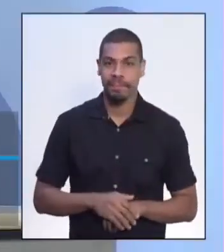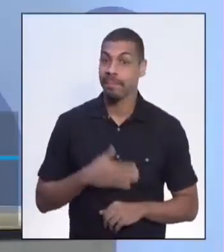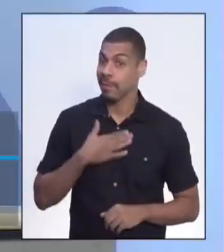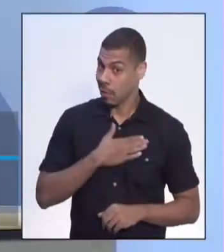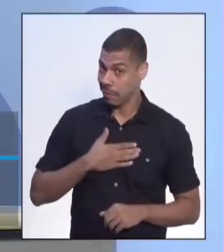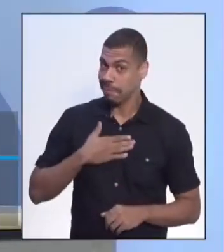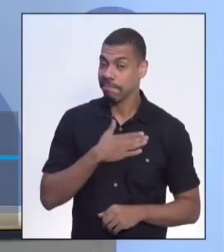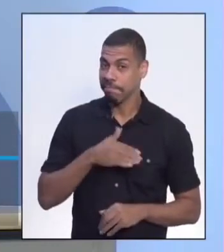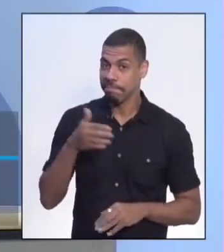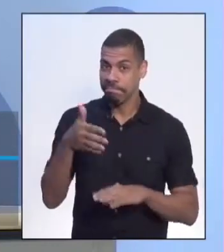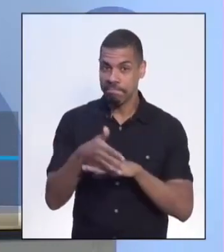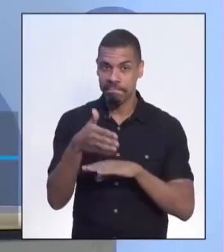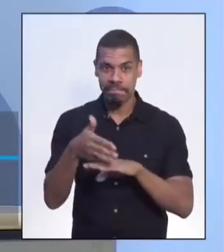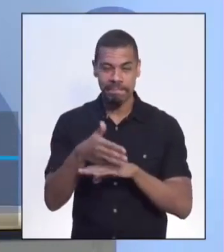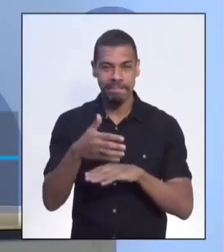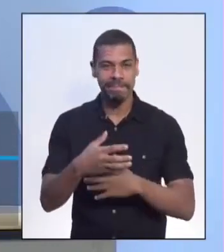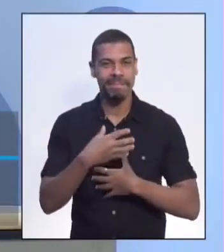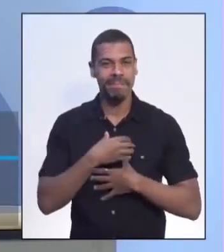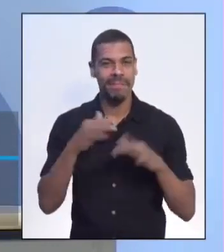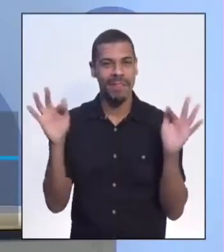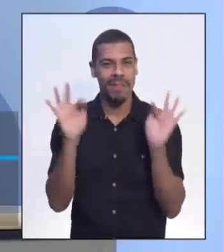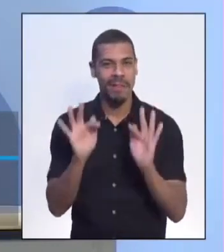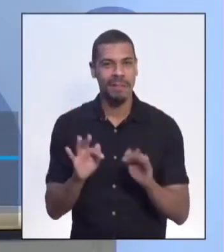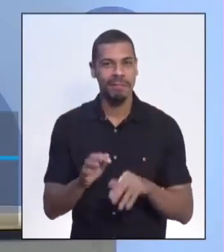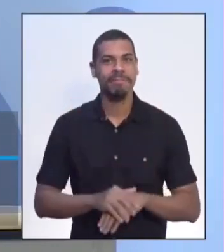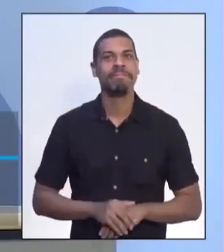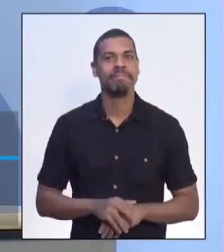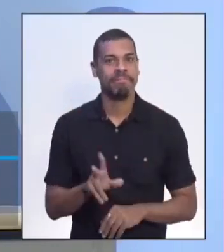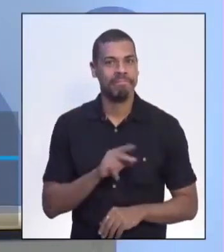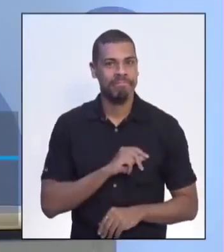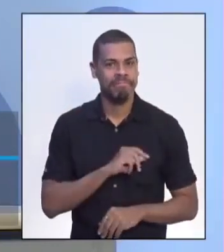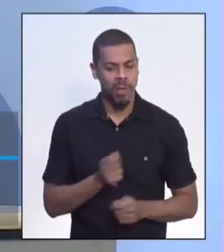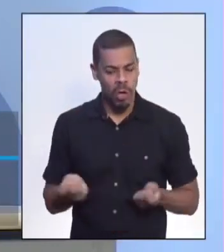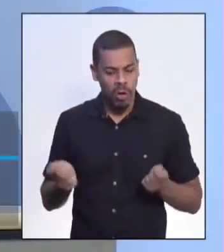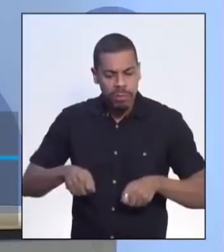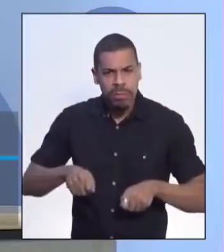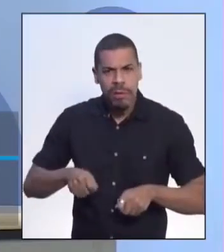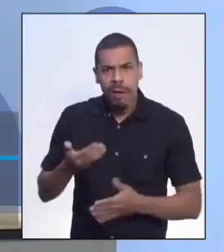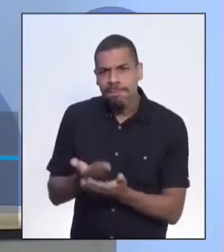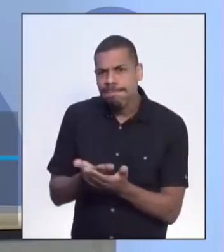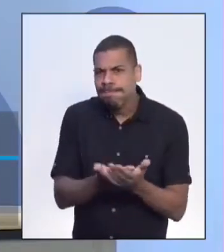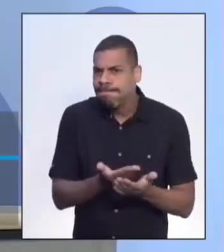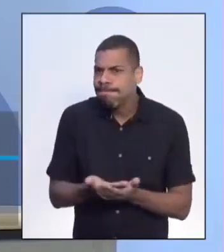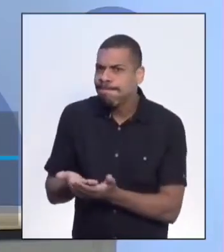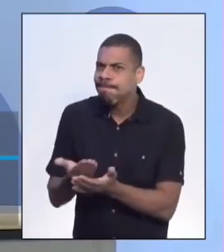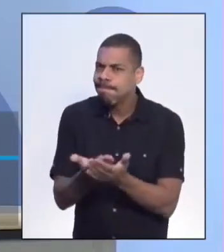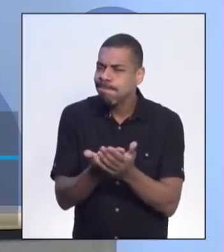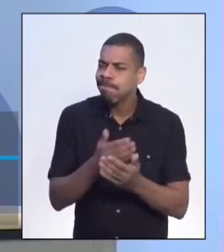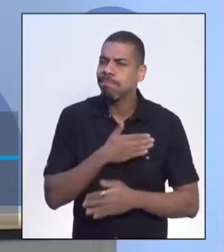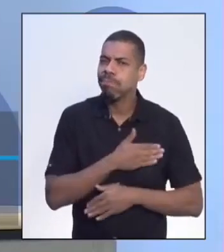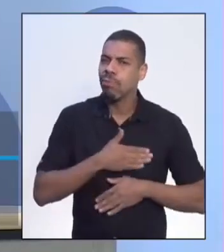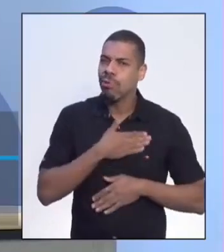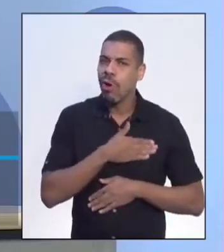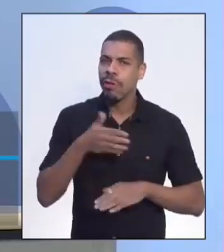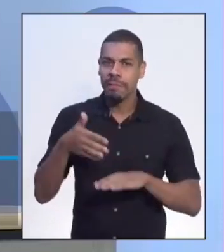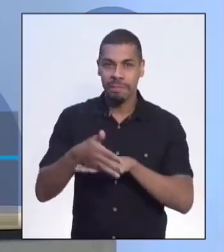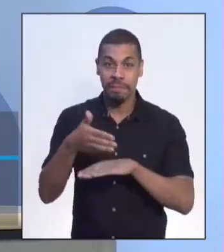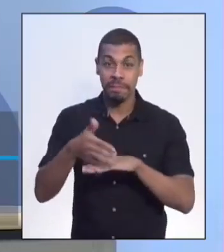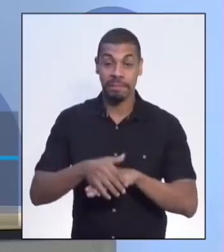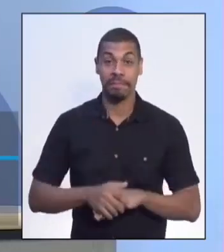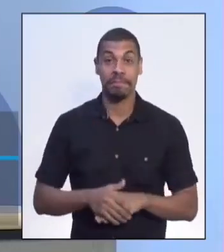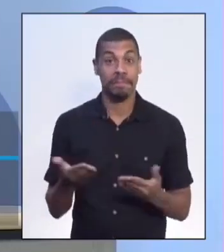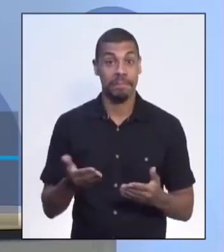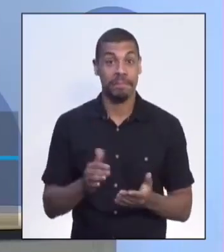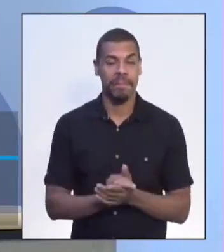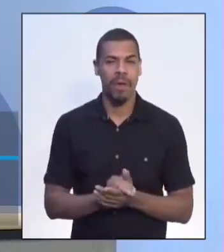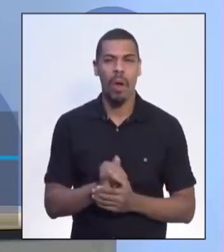gostando mesmo da participação, muito feliz com isso, porque, olha, a gente faz um esforço danado para fazer essas aulas, então a gente gosta que vocês participem. Então,